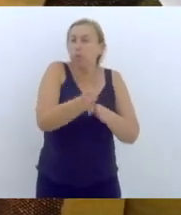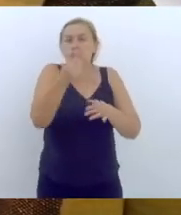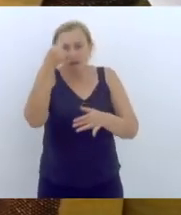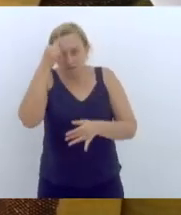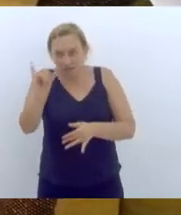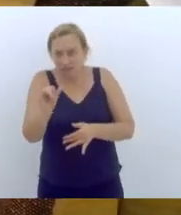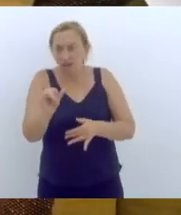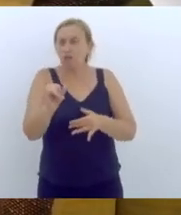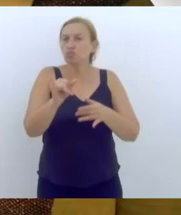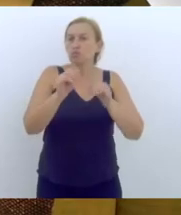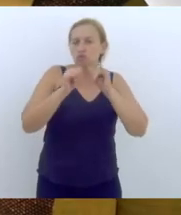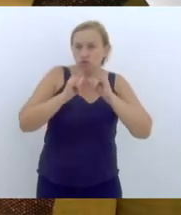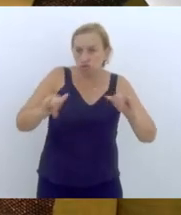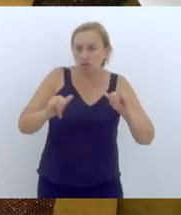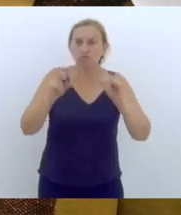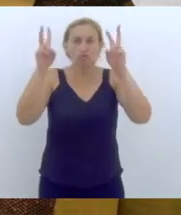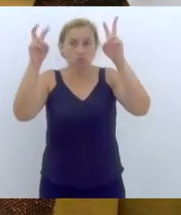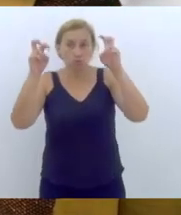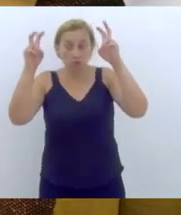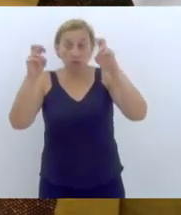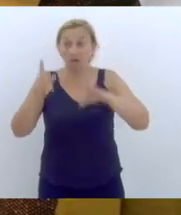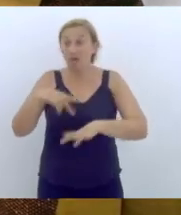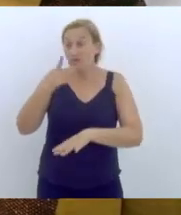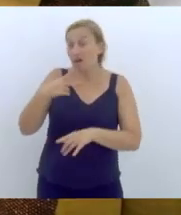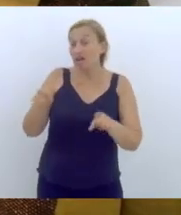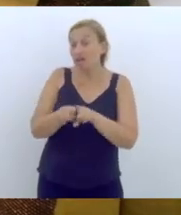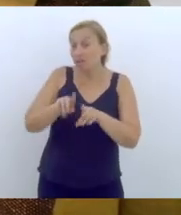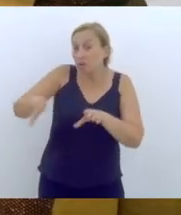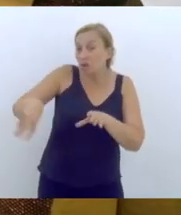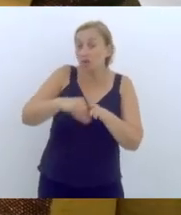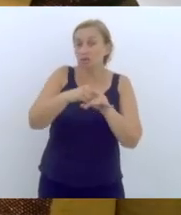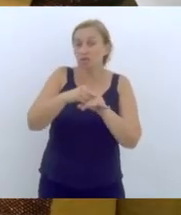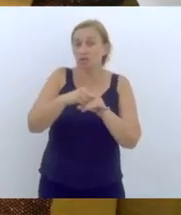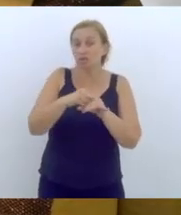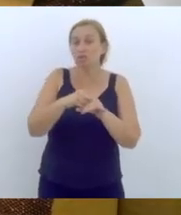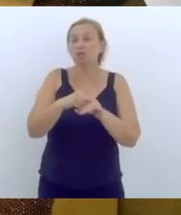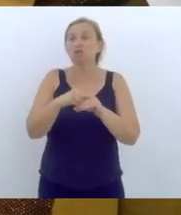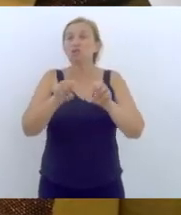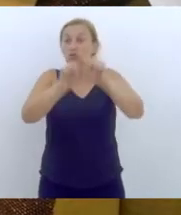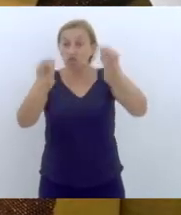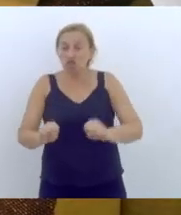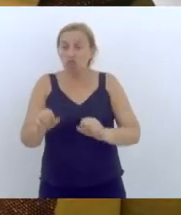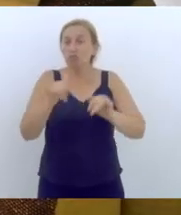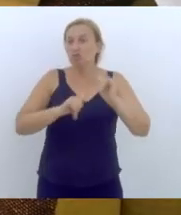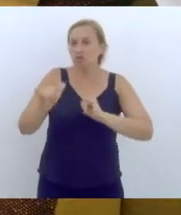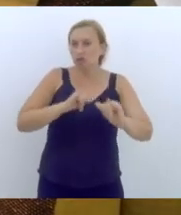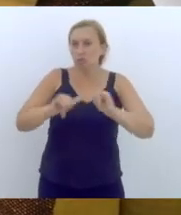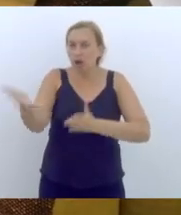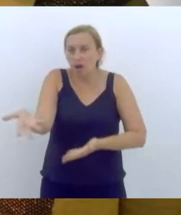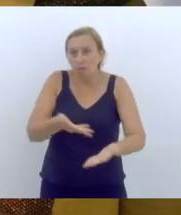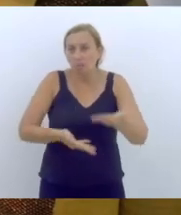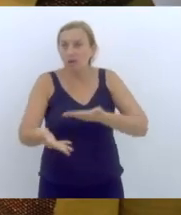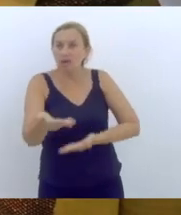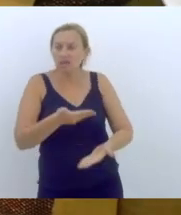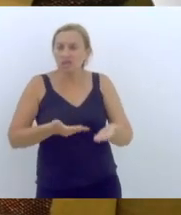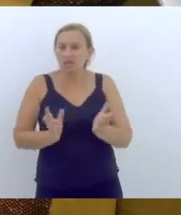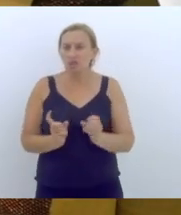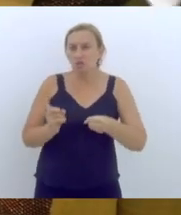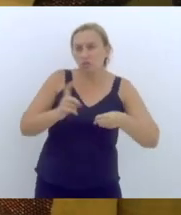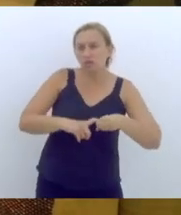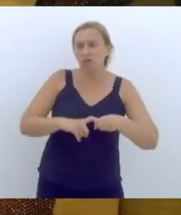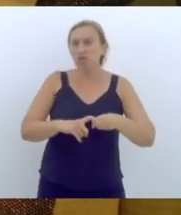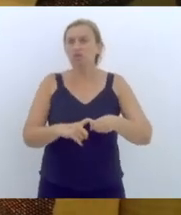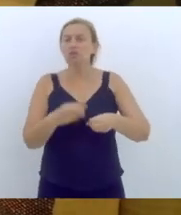precaução, divulgação do tema, fala da implementação do sistema de informação, institui a parceria entre convênio, entre estrada e